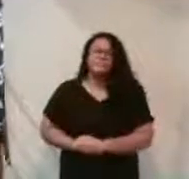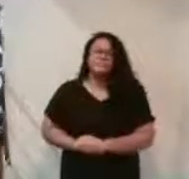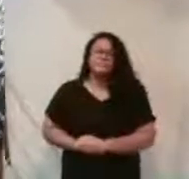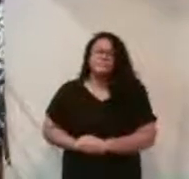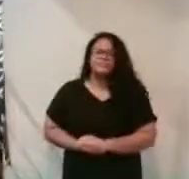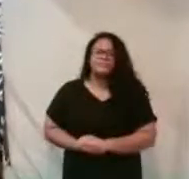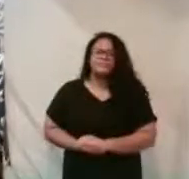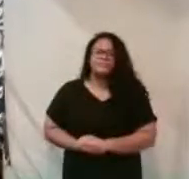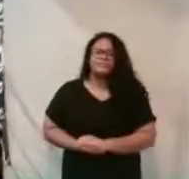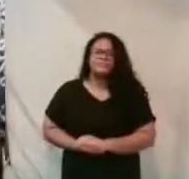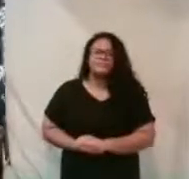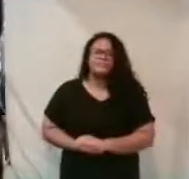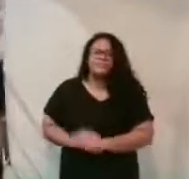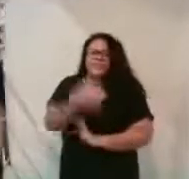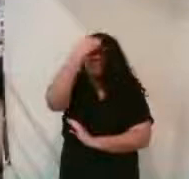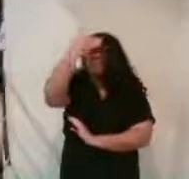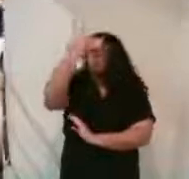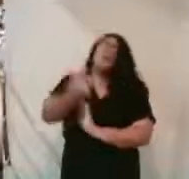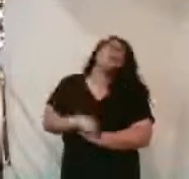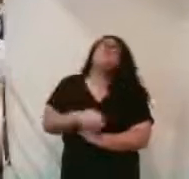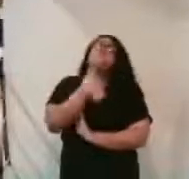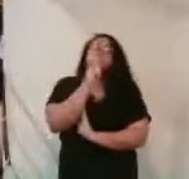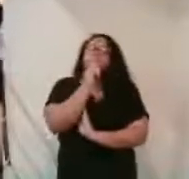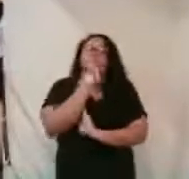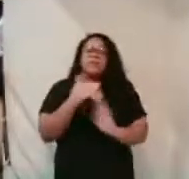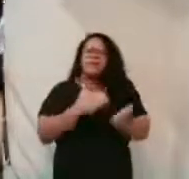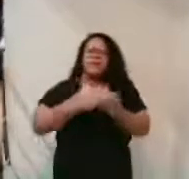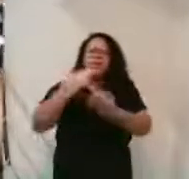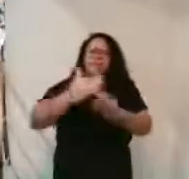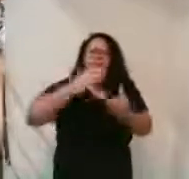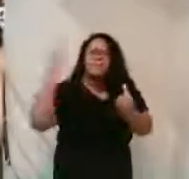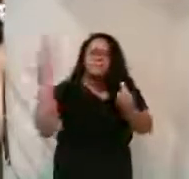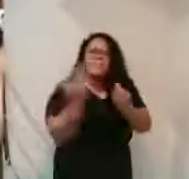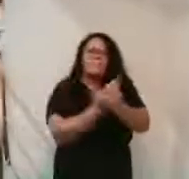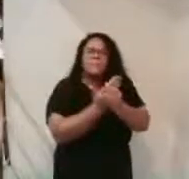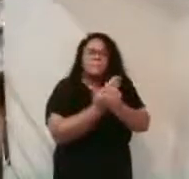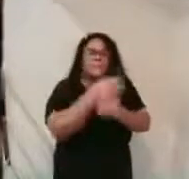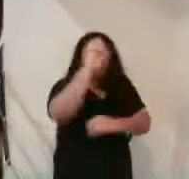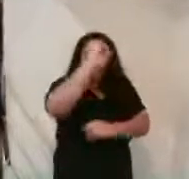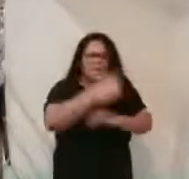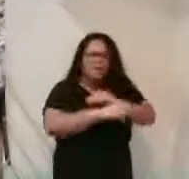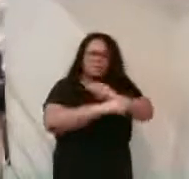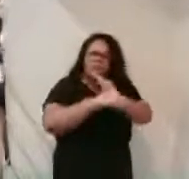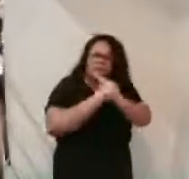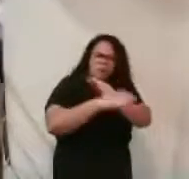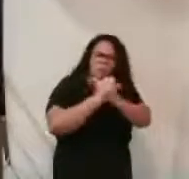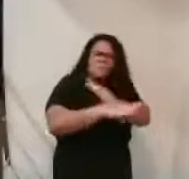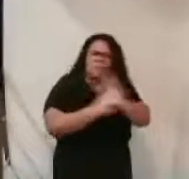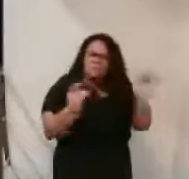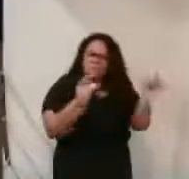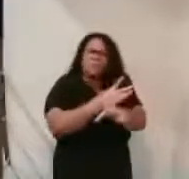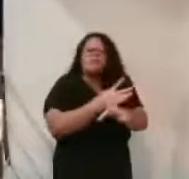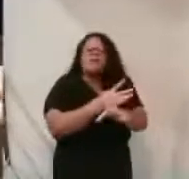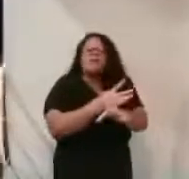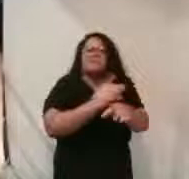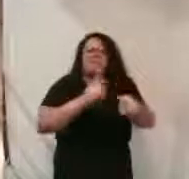dar-se uma canetada e fechar um lixão. Só que isso não dá a